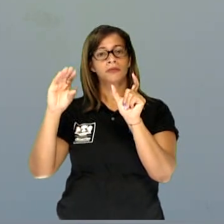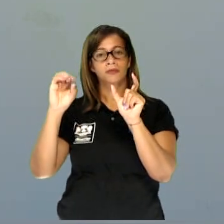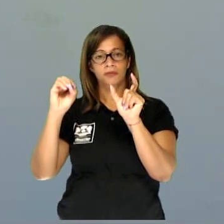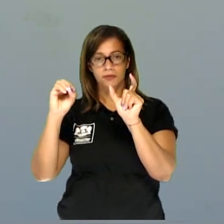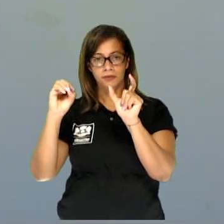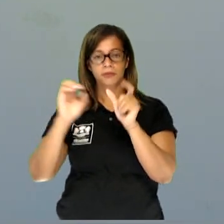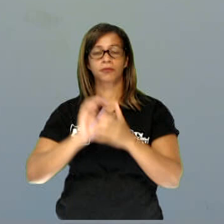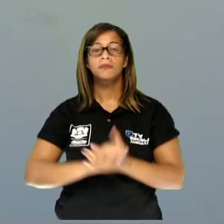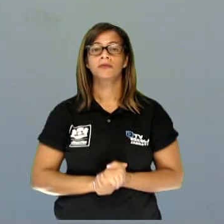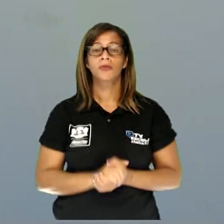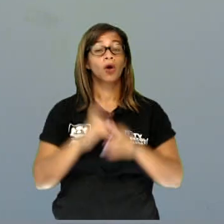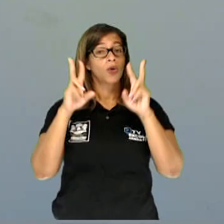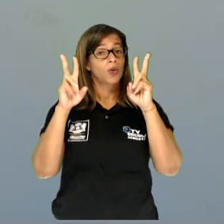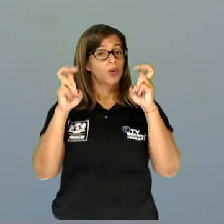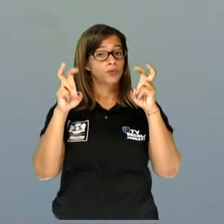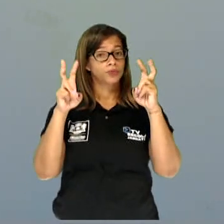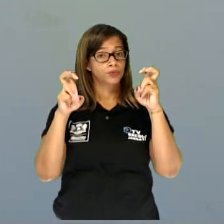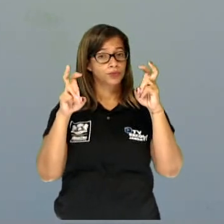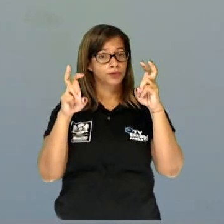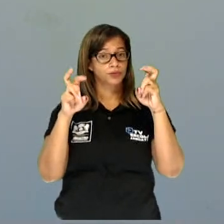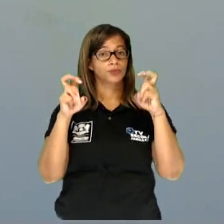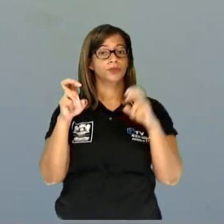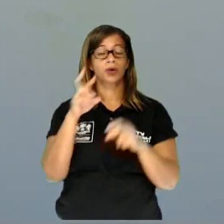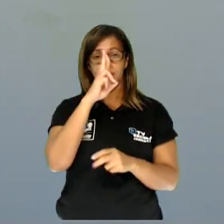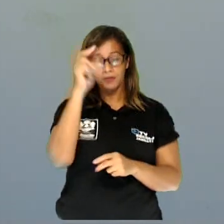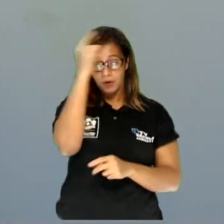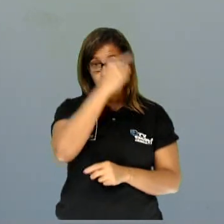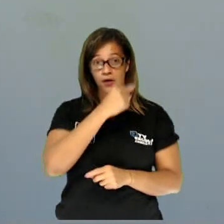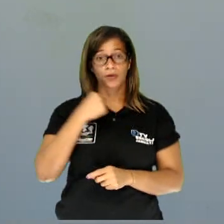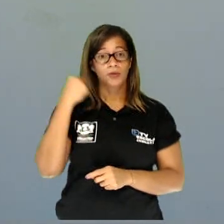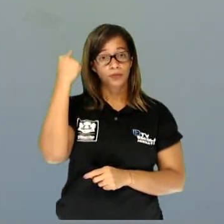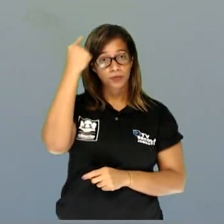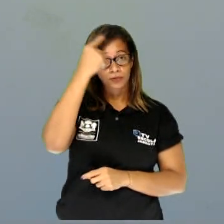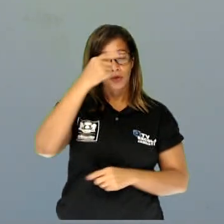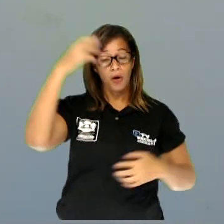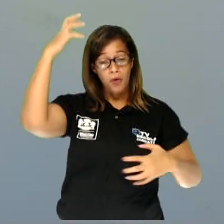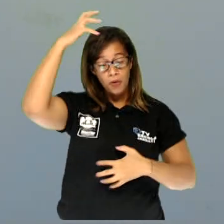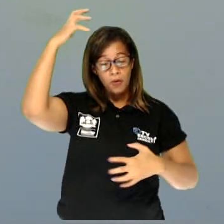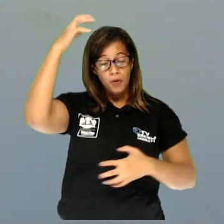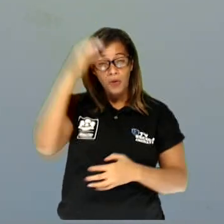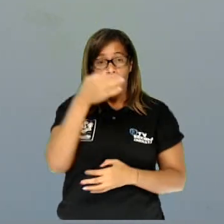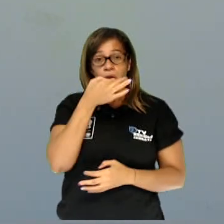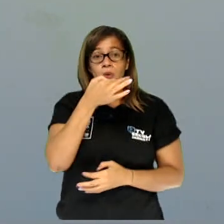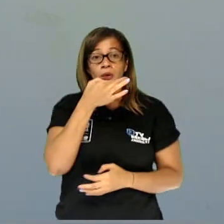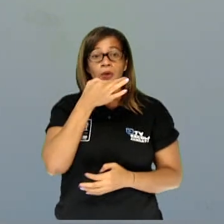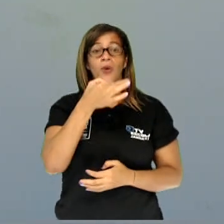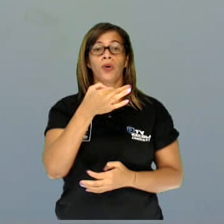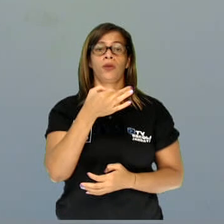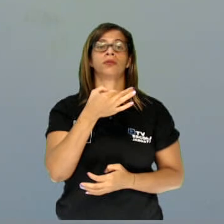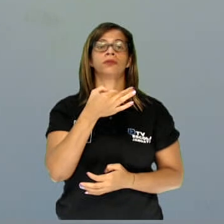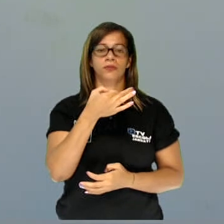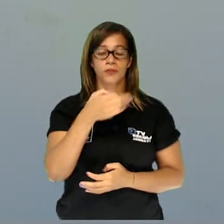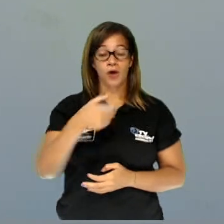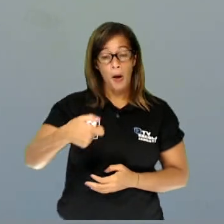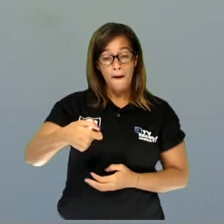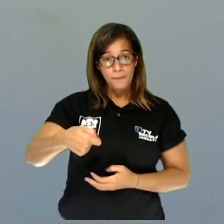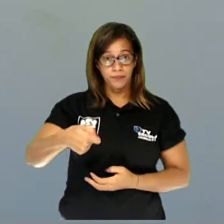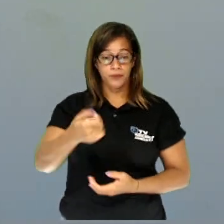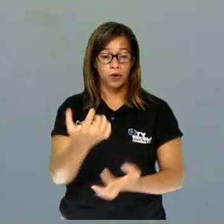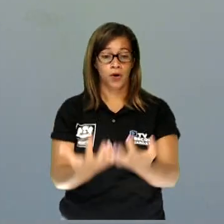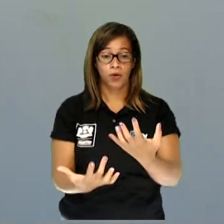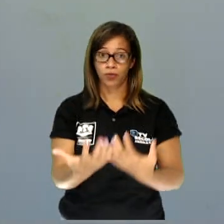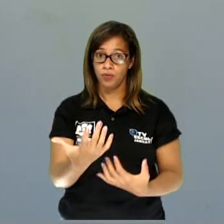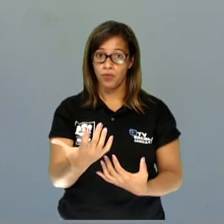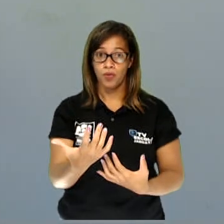Meio-dia é o título. Meio-dia, macaco assobia, panela no fogo. Barriga